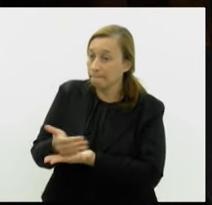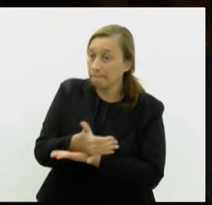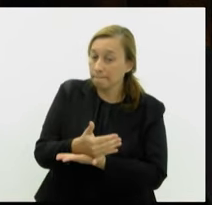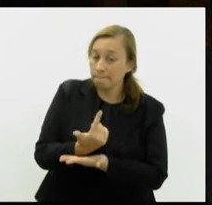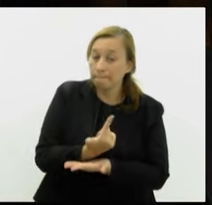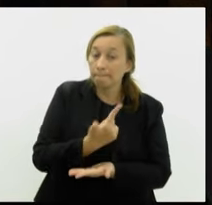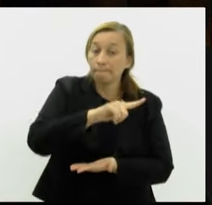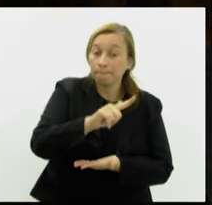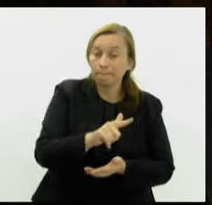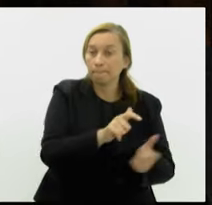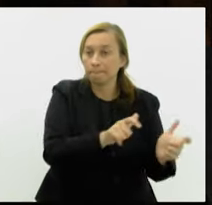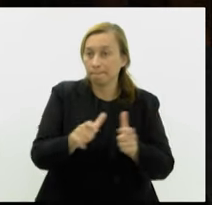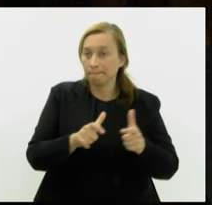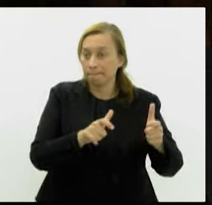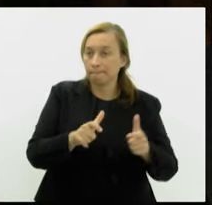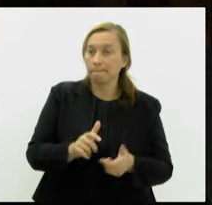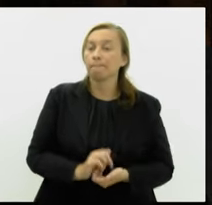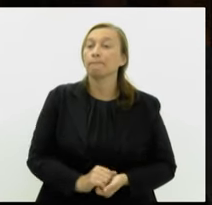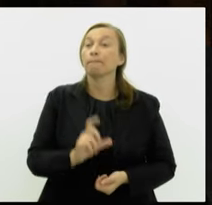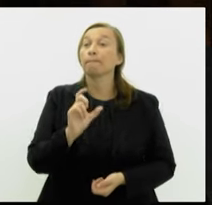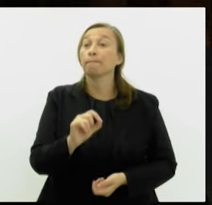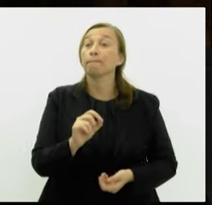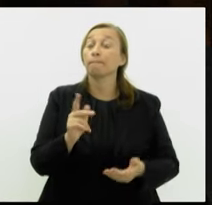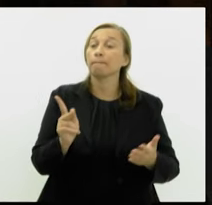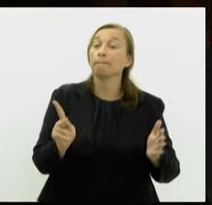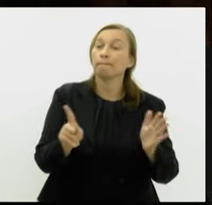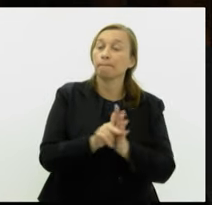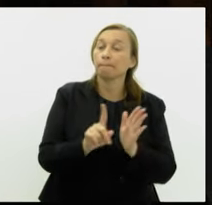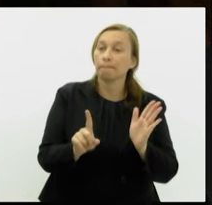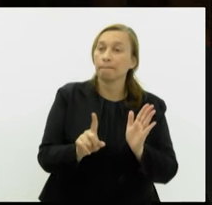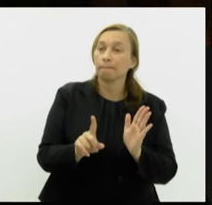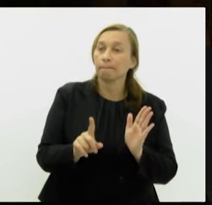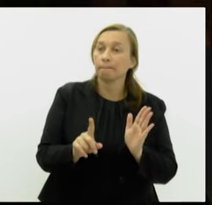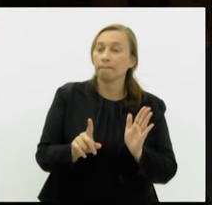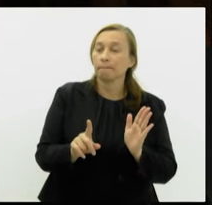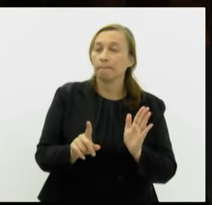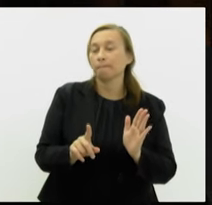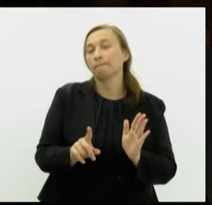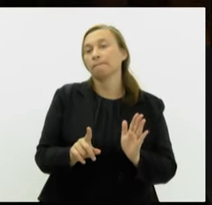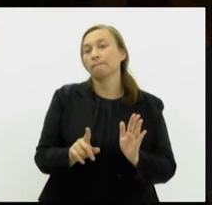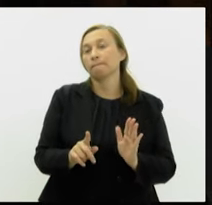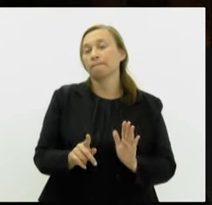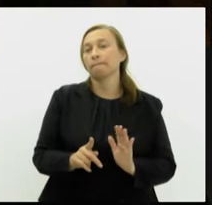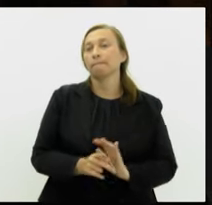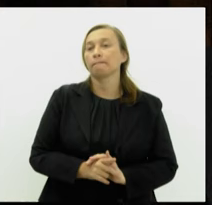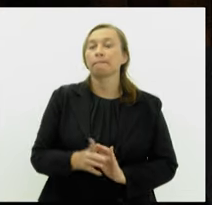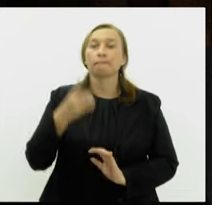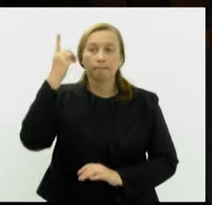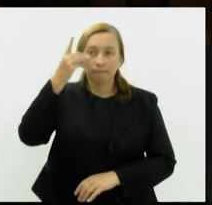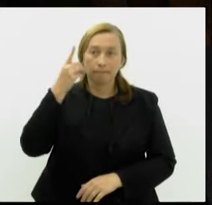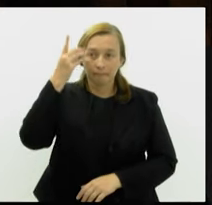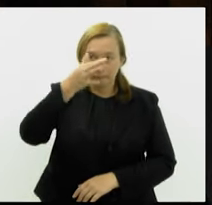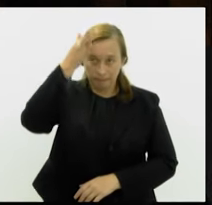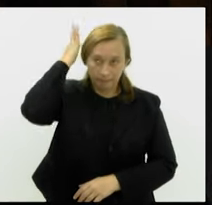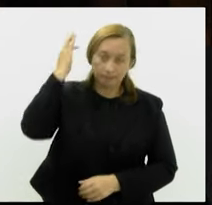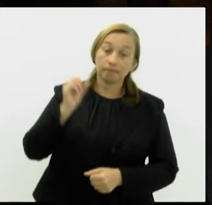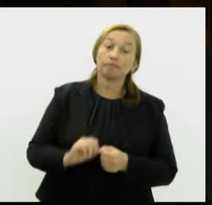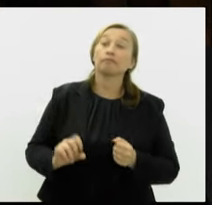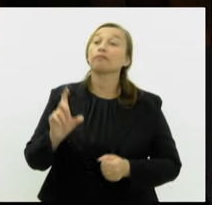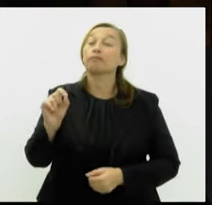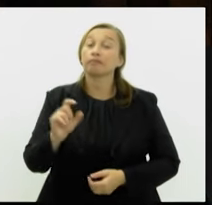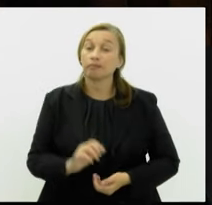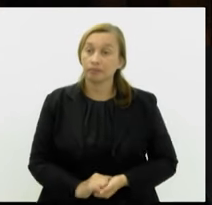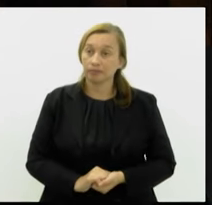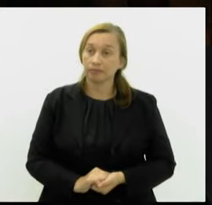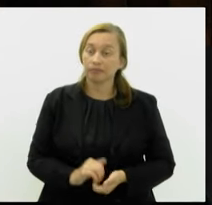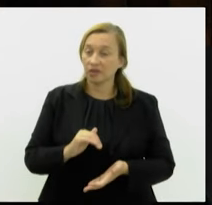finalidades. O que o projeto do deputado Fred Pacheco faz? Primeiro,